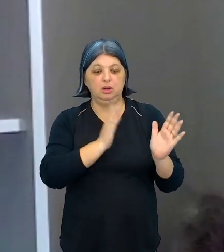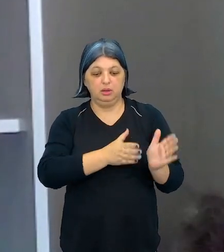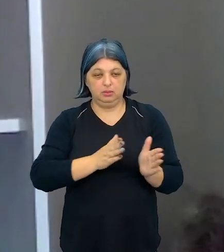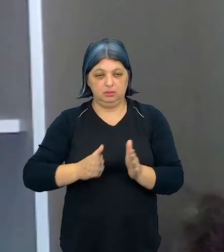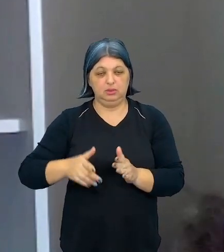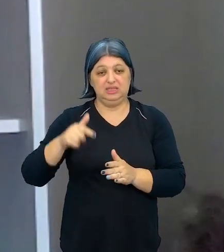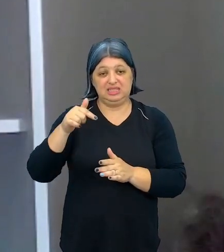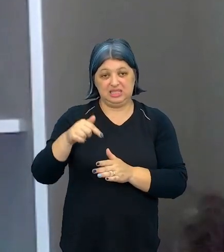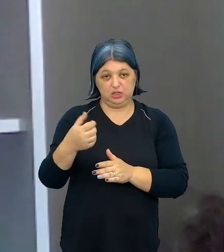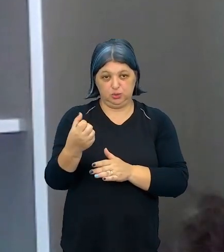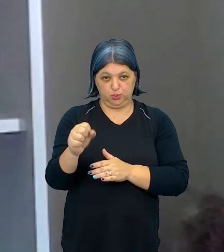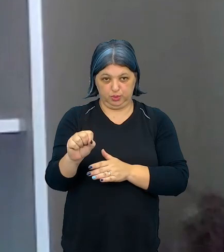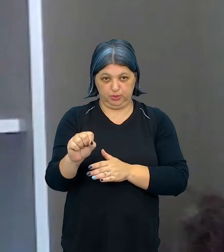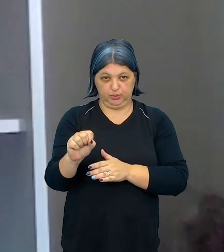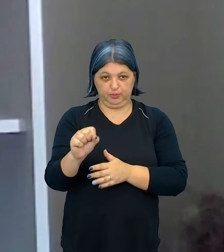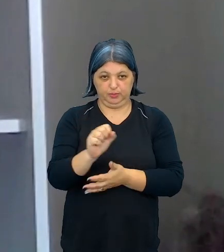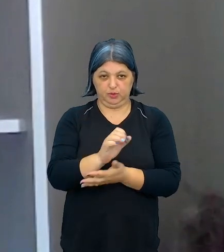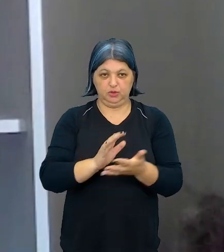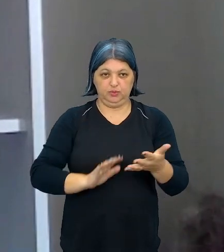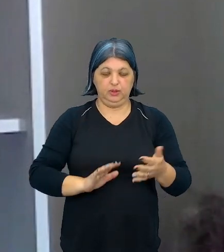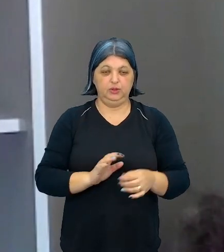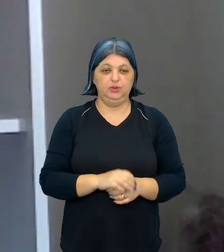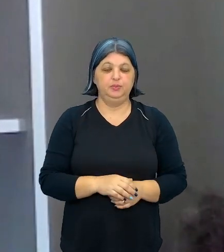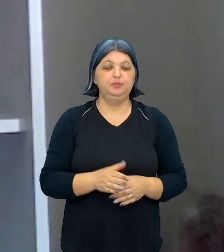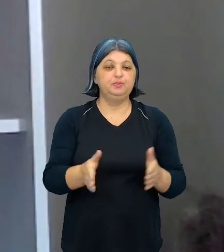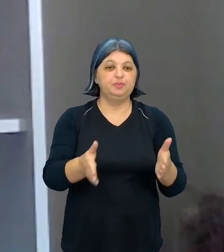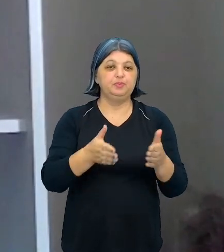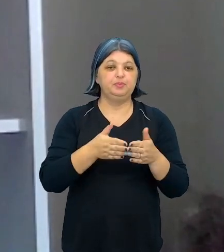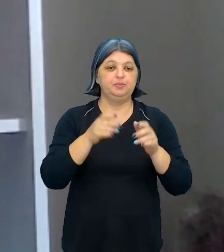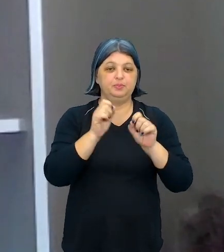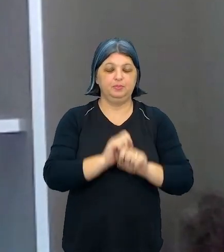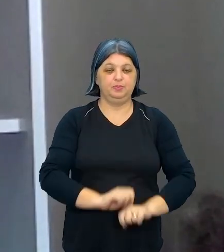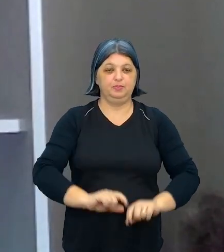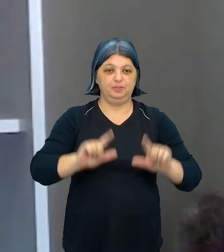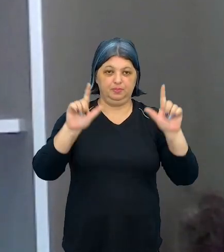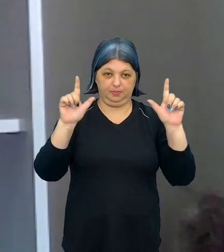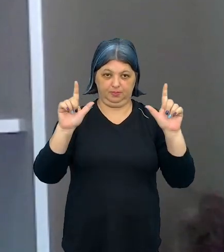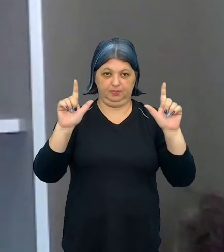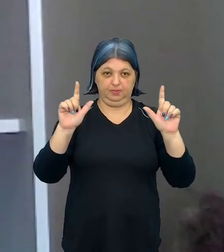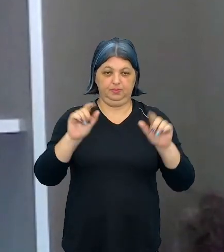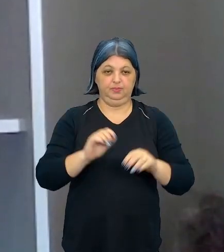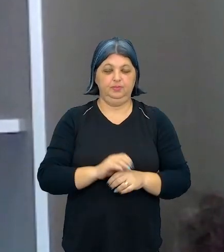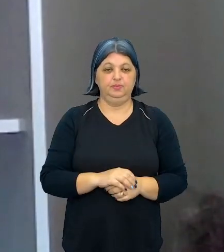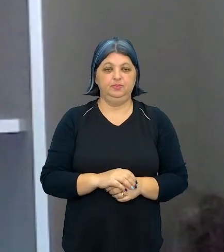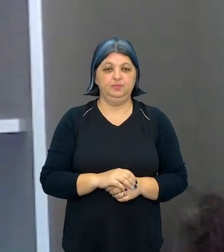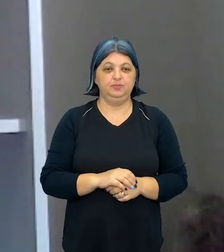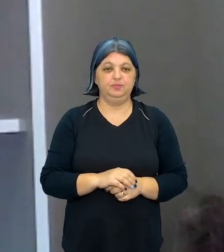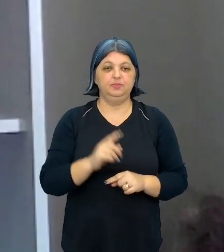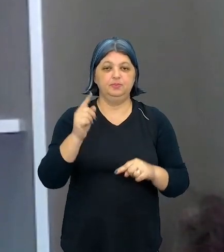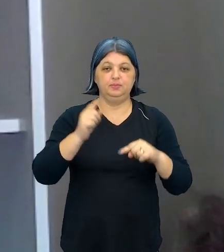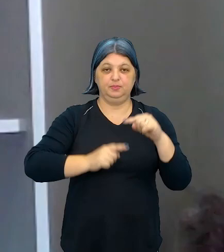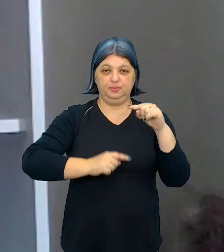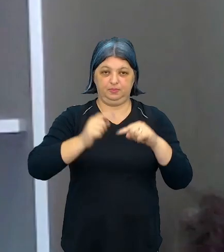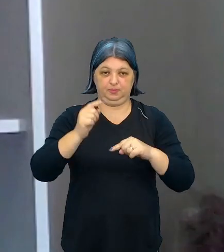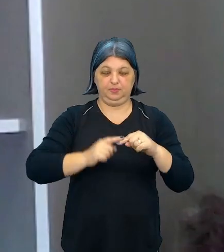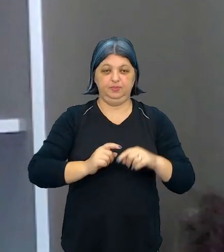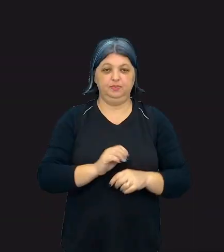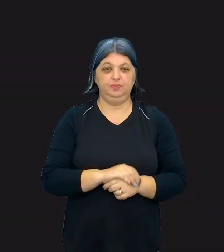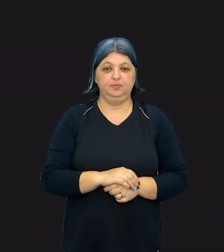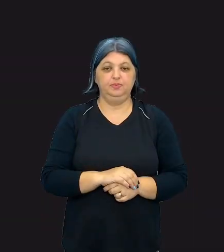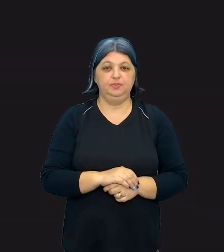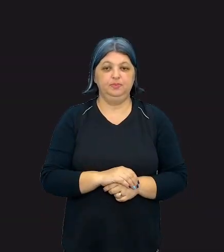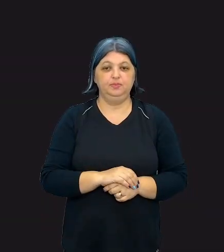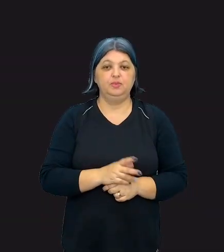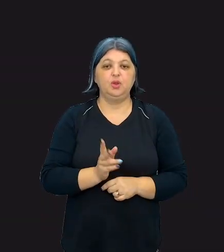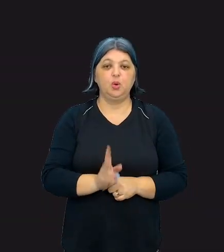atividades 7 e 8. Vou pedir licença aqui para compartilhar o nosso material, para que